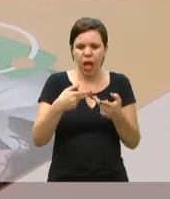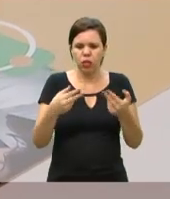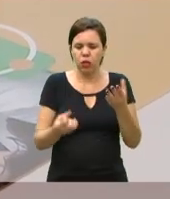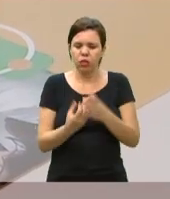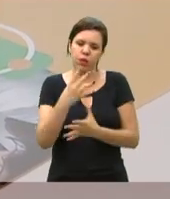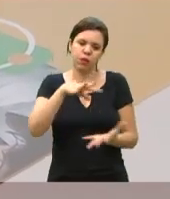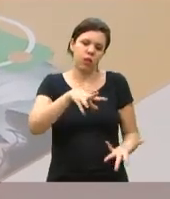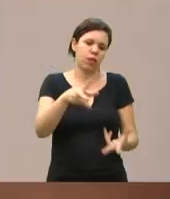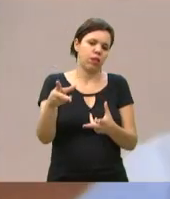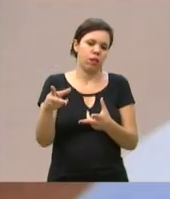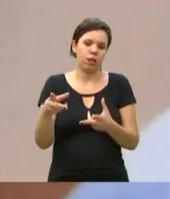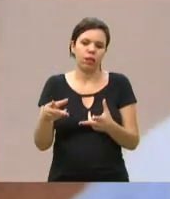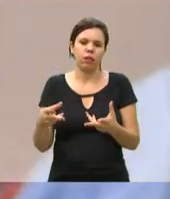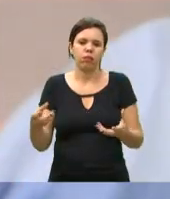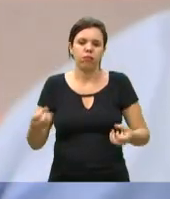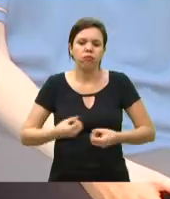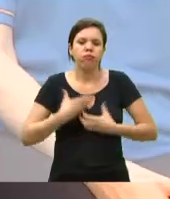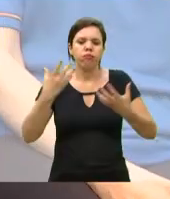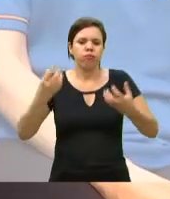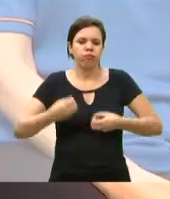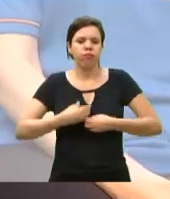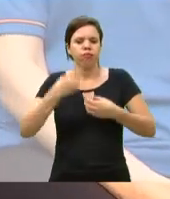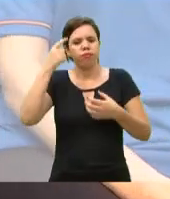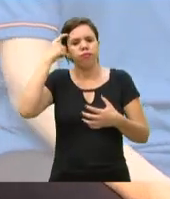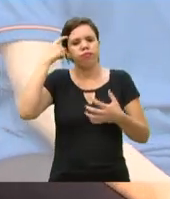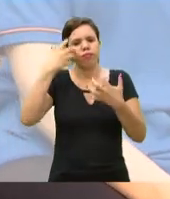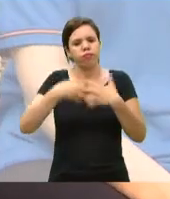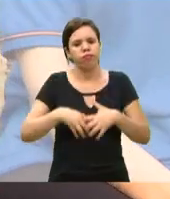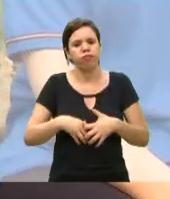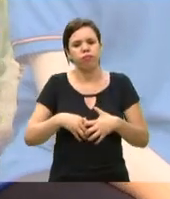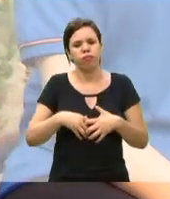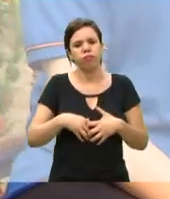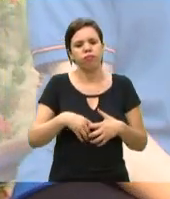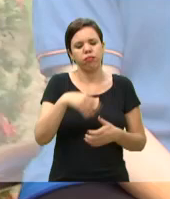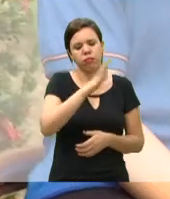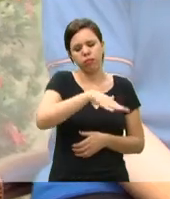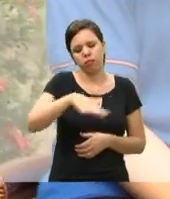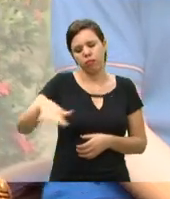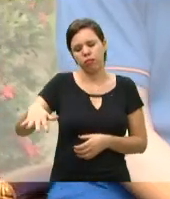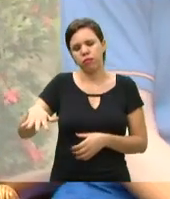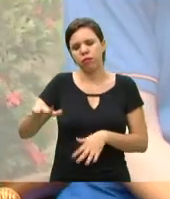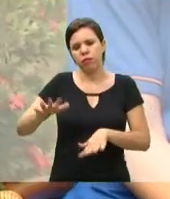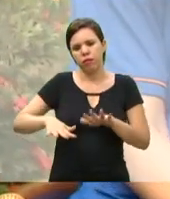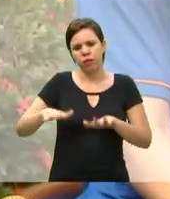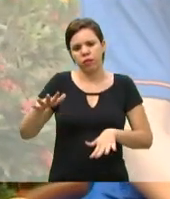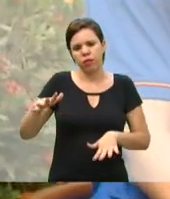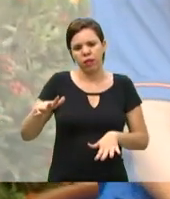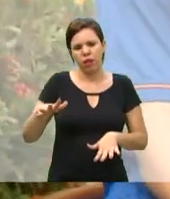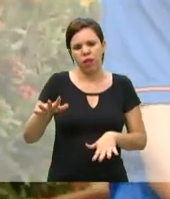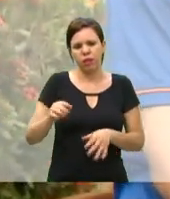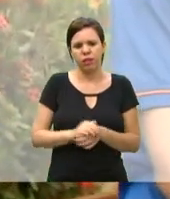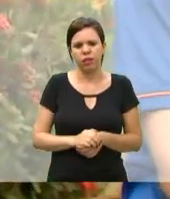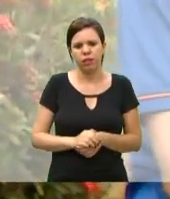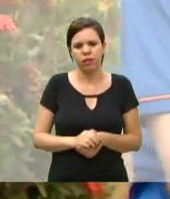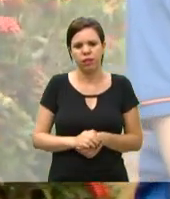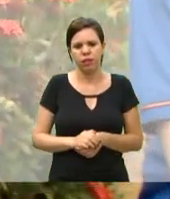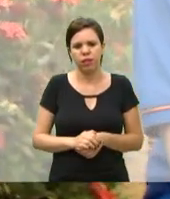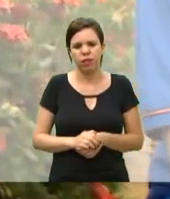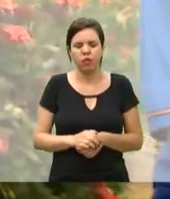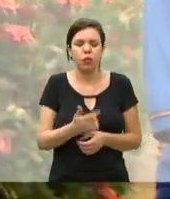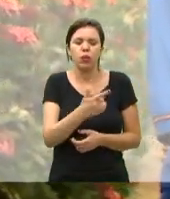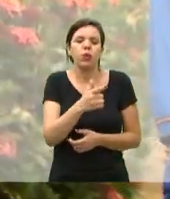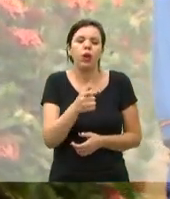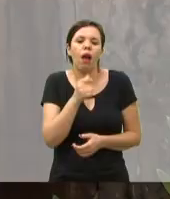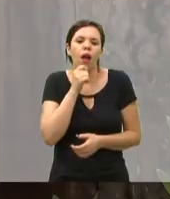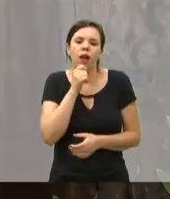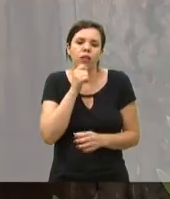uma expressão, vamos pensar que são crianças que muitas vezes, pela ausência de fala, não é que ela